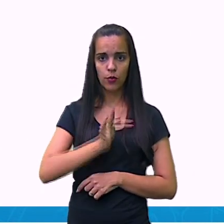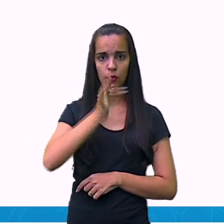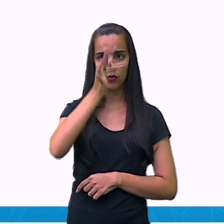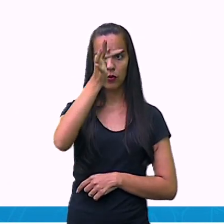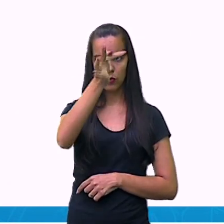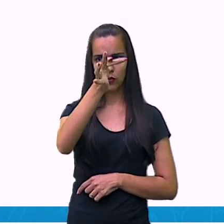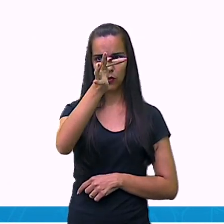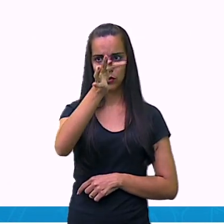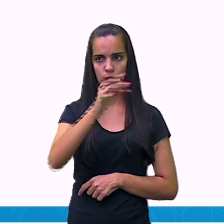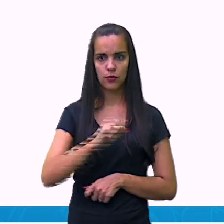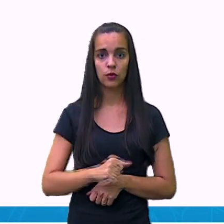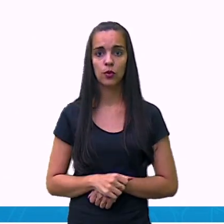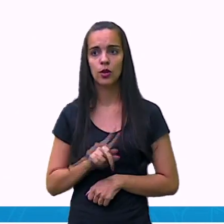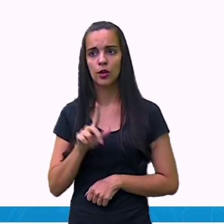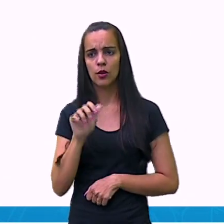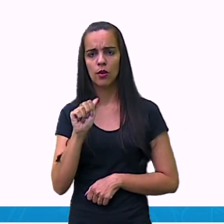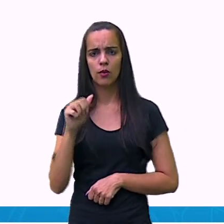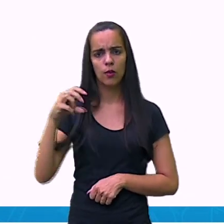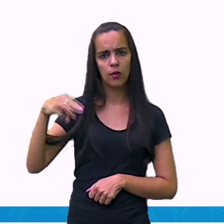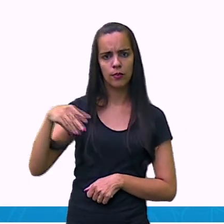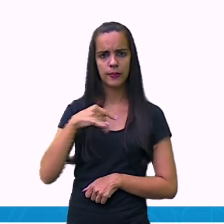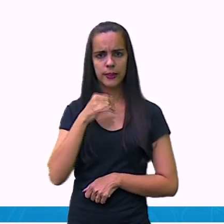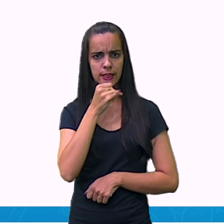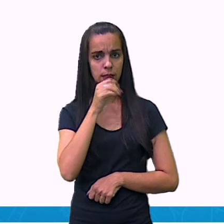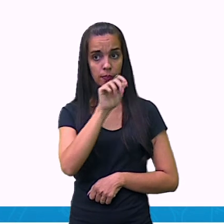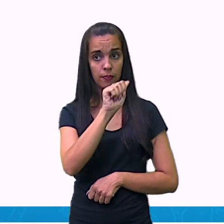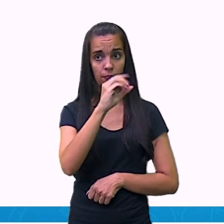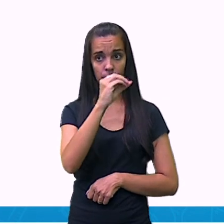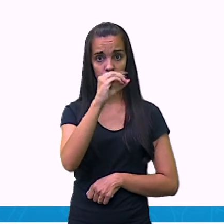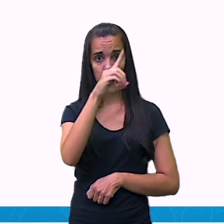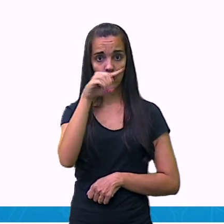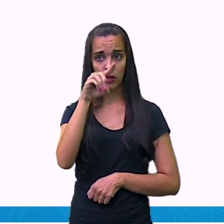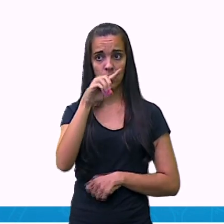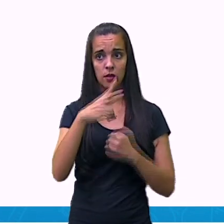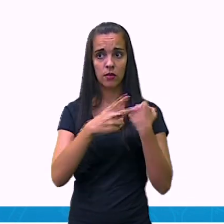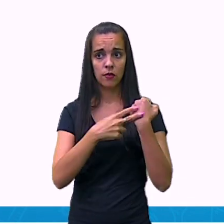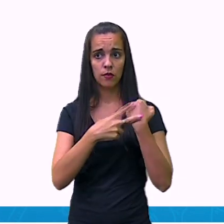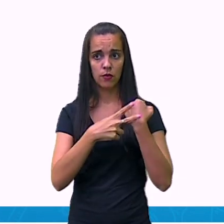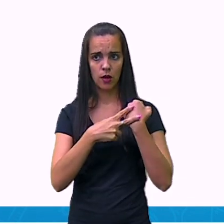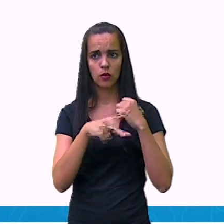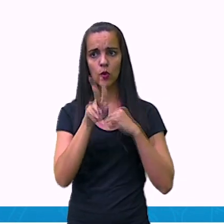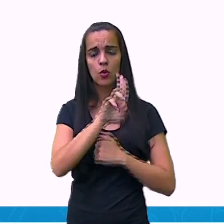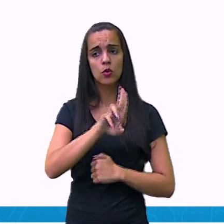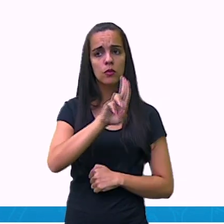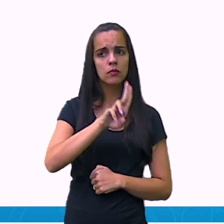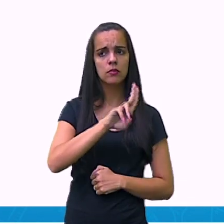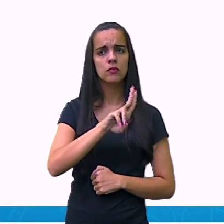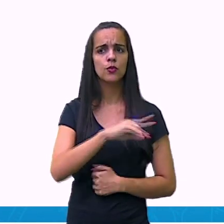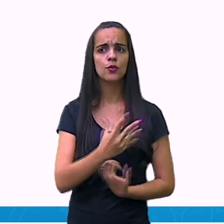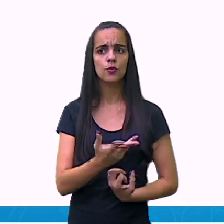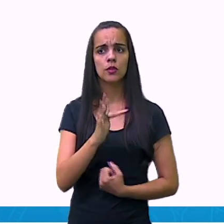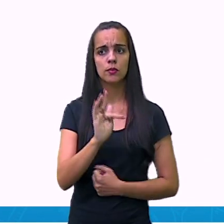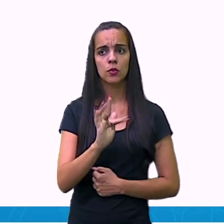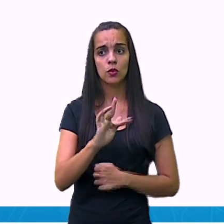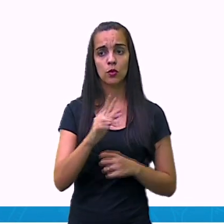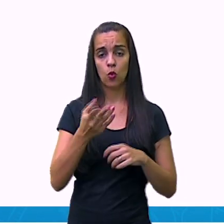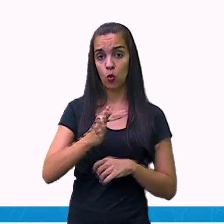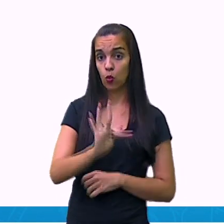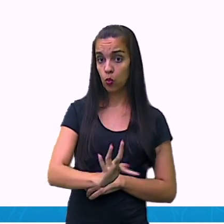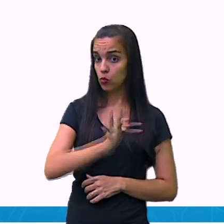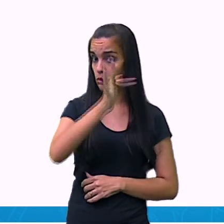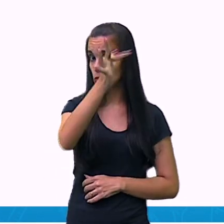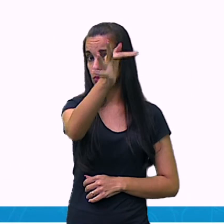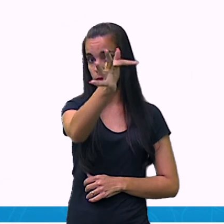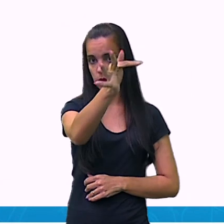Aotil, am. Aotil, nos verbos, ele é usado no tempo